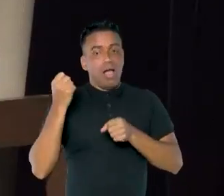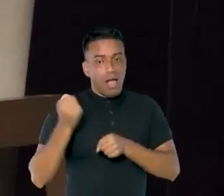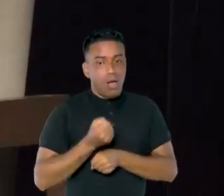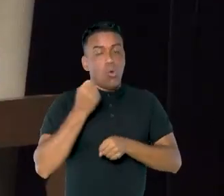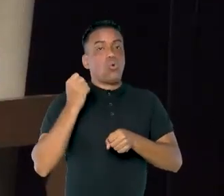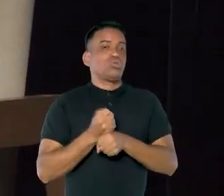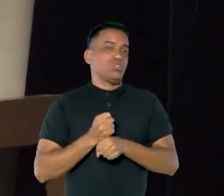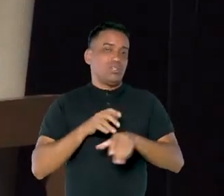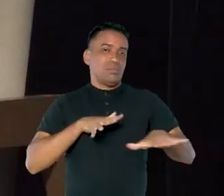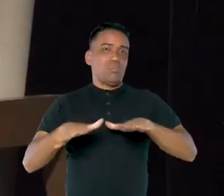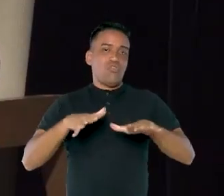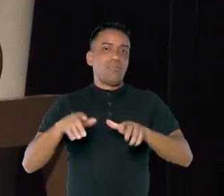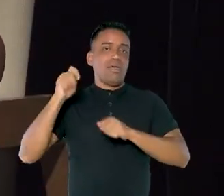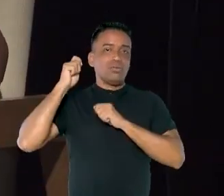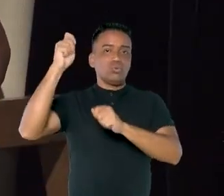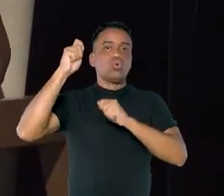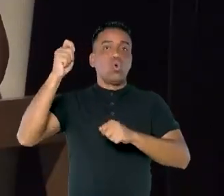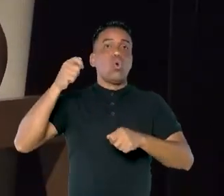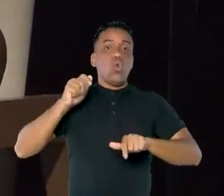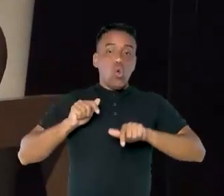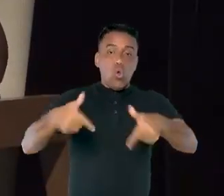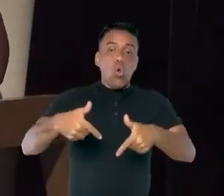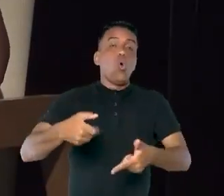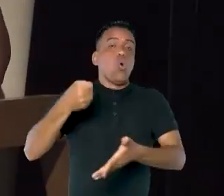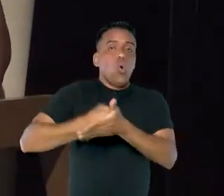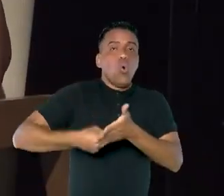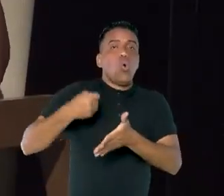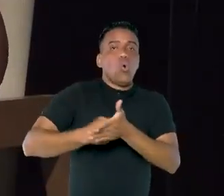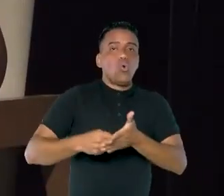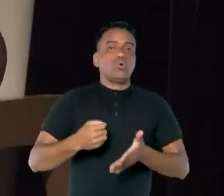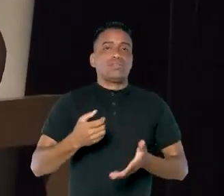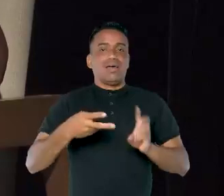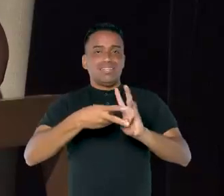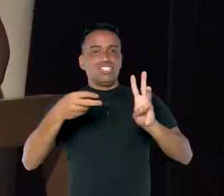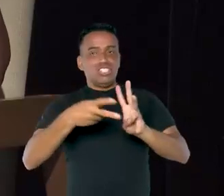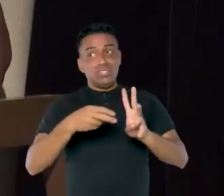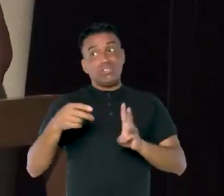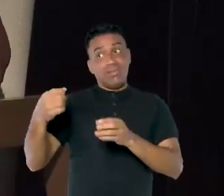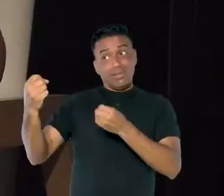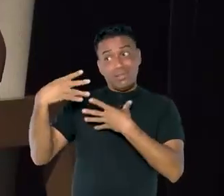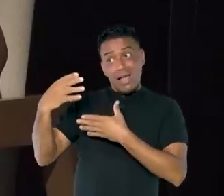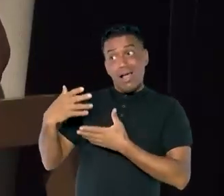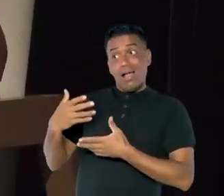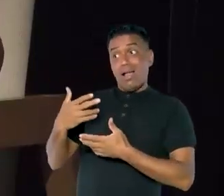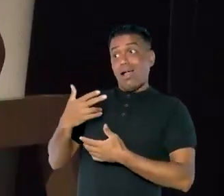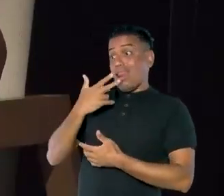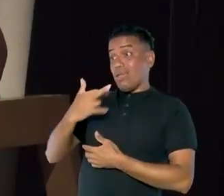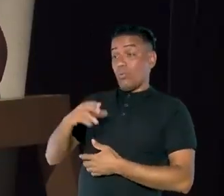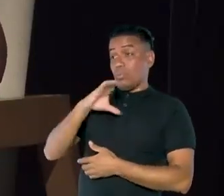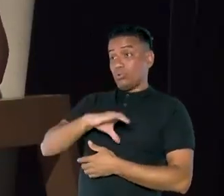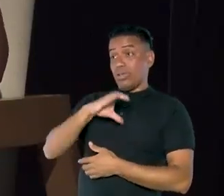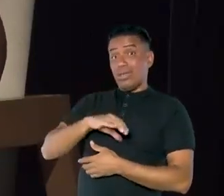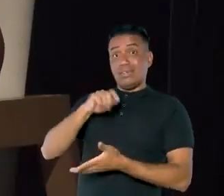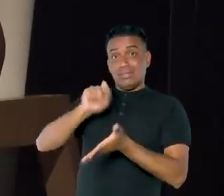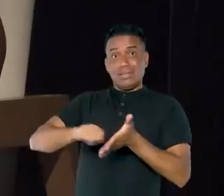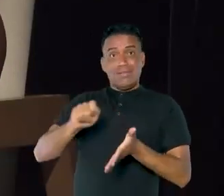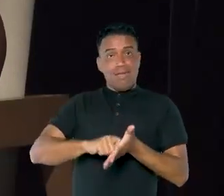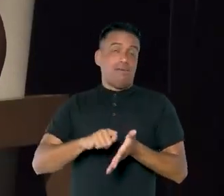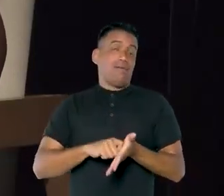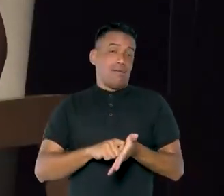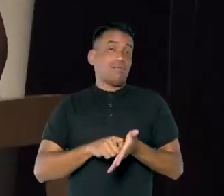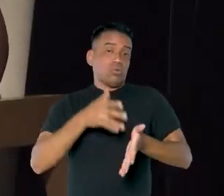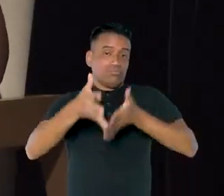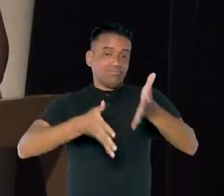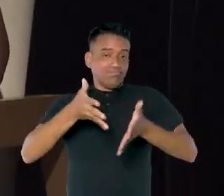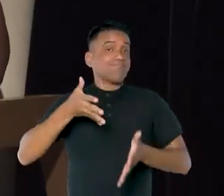movimento indígena. Né? Então, eu falo, vocês mesmo ensinaram a gente a falar português, a escrever, e aí agora a gente está falando e escrevendo.